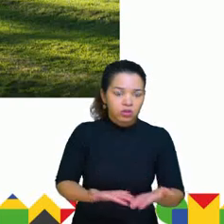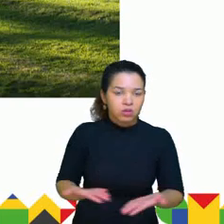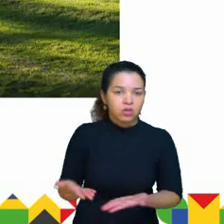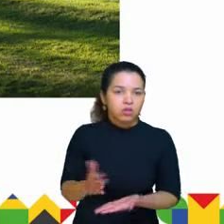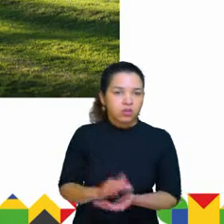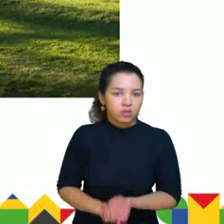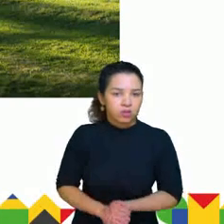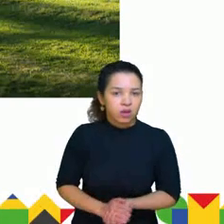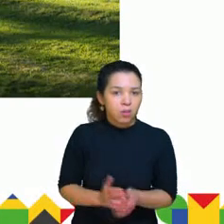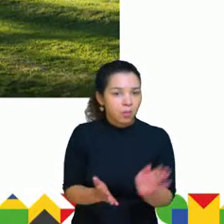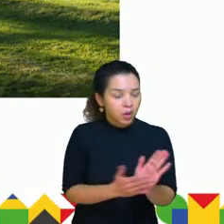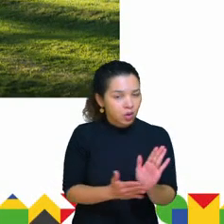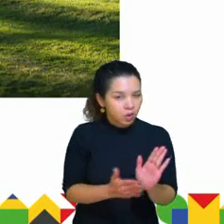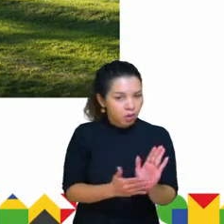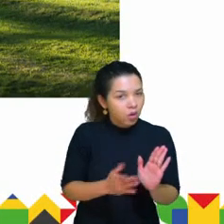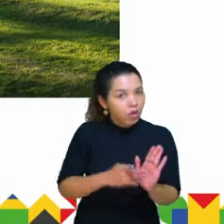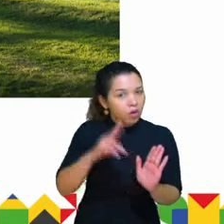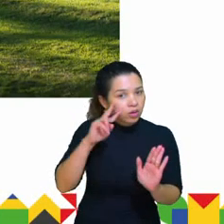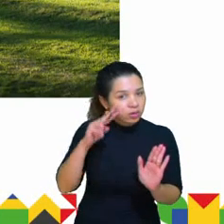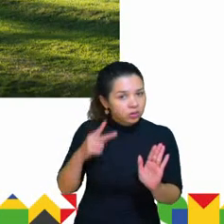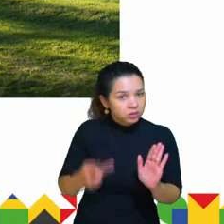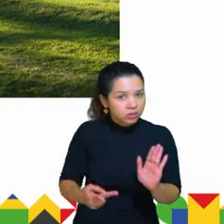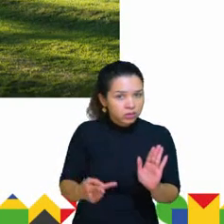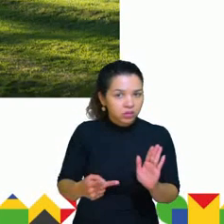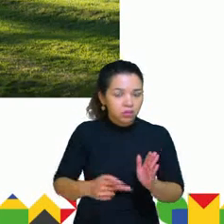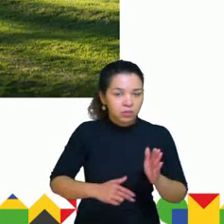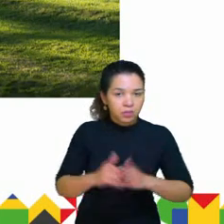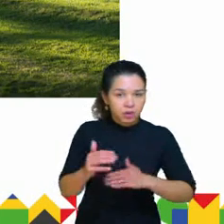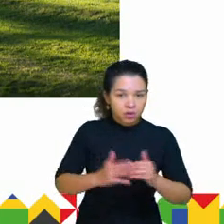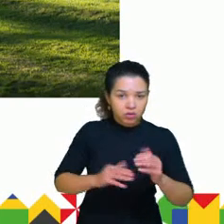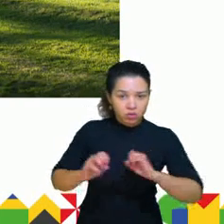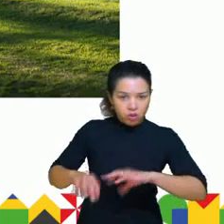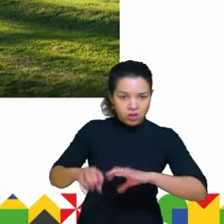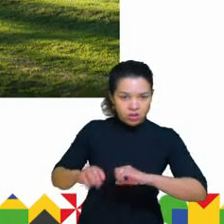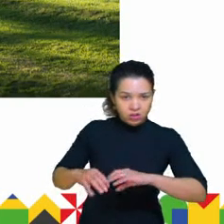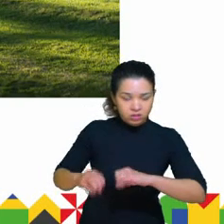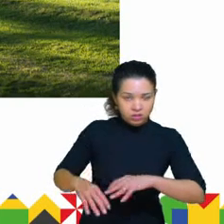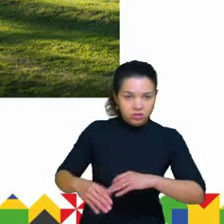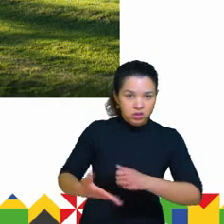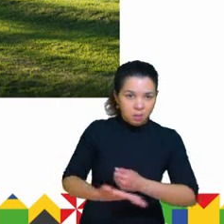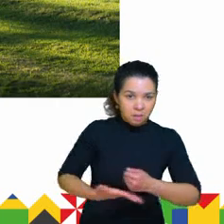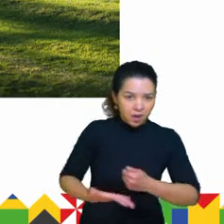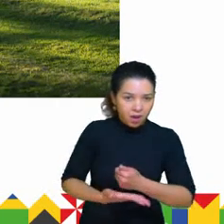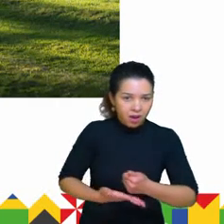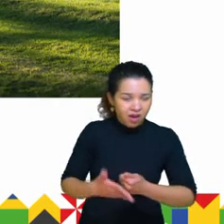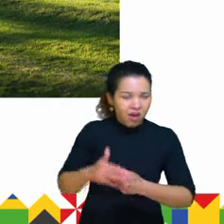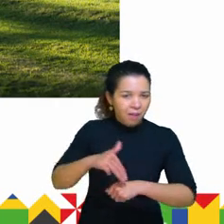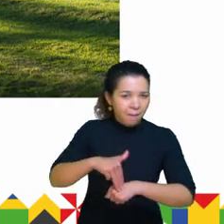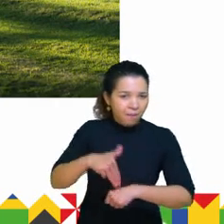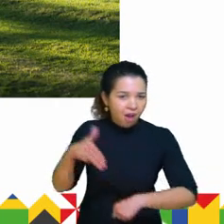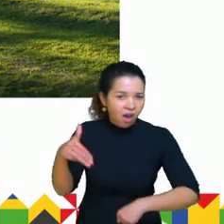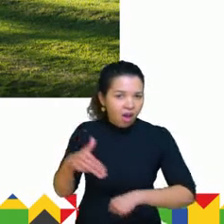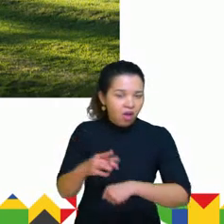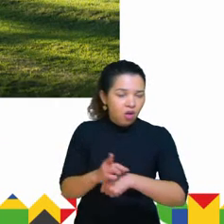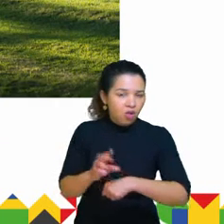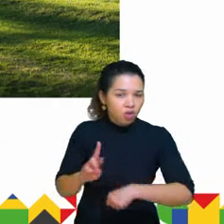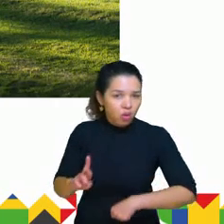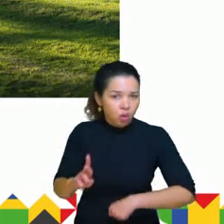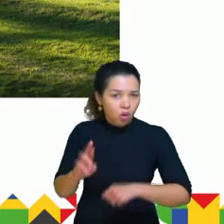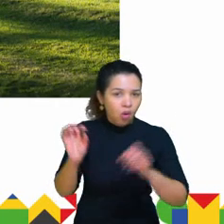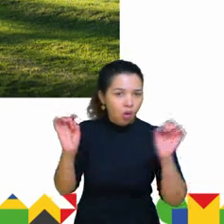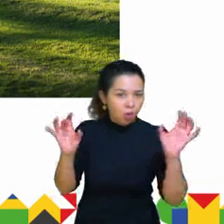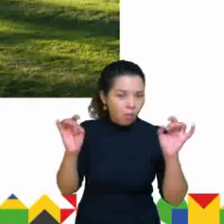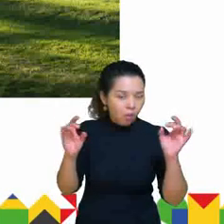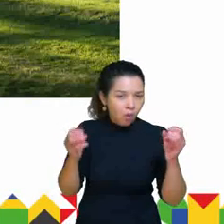exitosas que tem na Educação Básica Educação Básica tá cheio de mestres doutores especialistas que fazem um trabalho lindo e nós